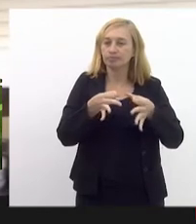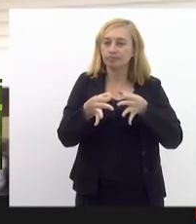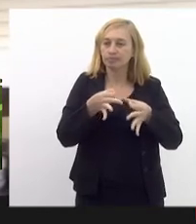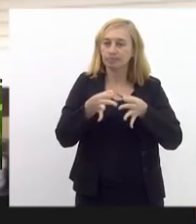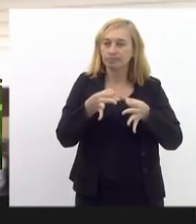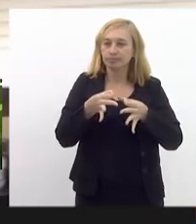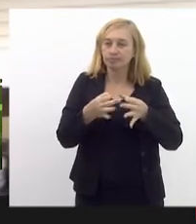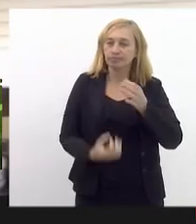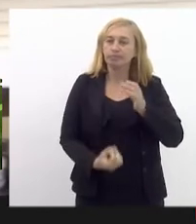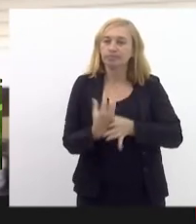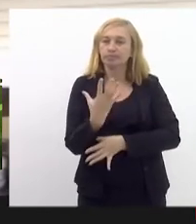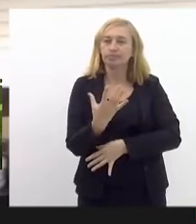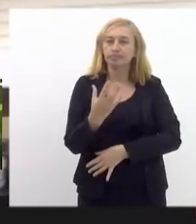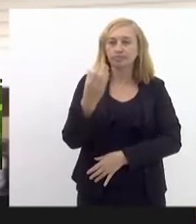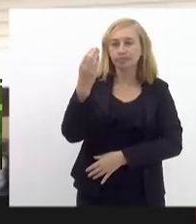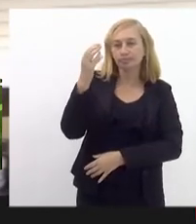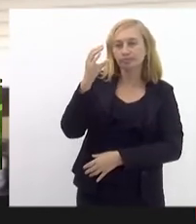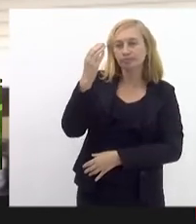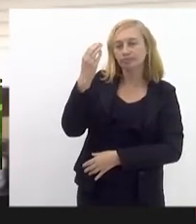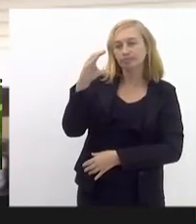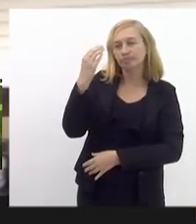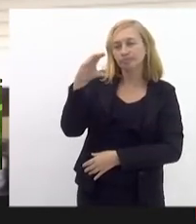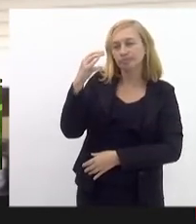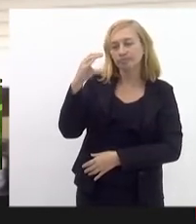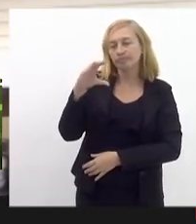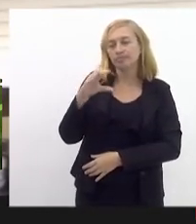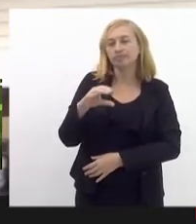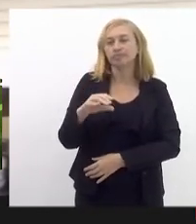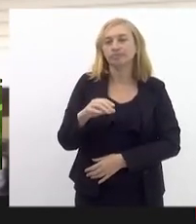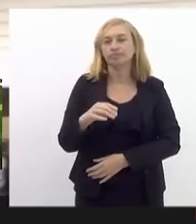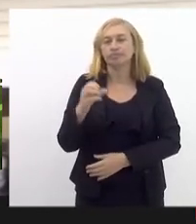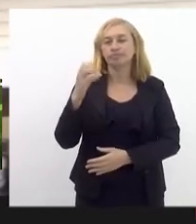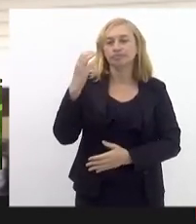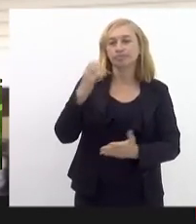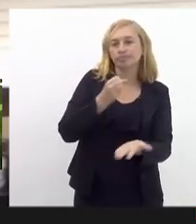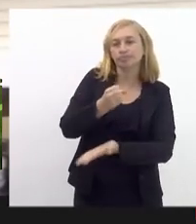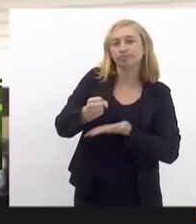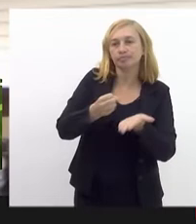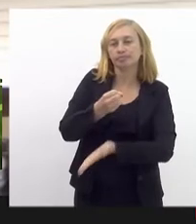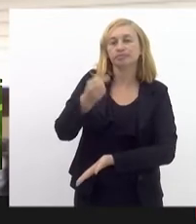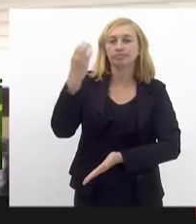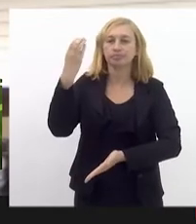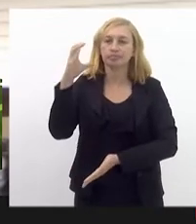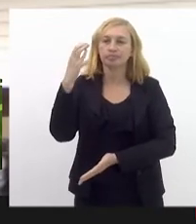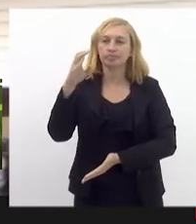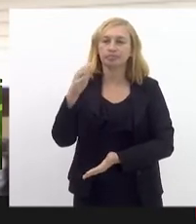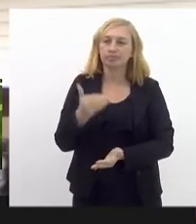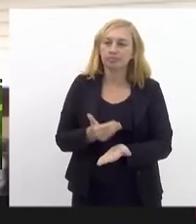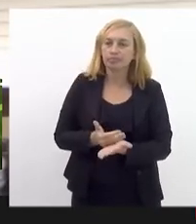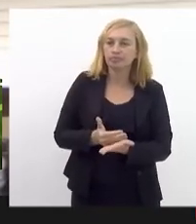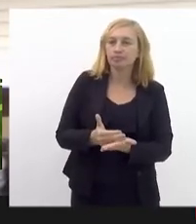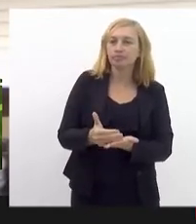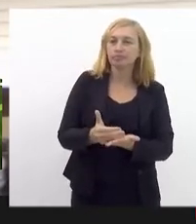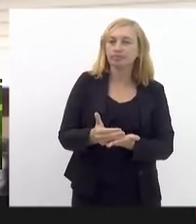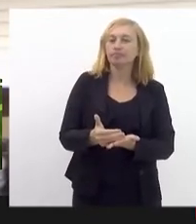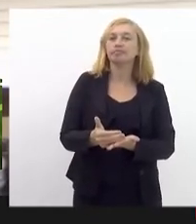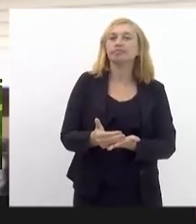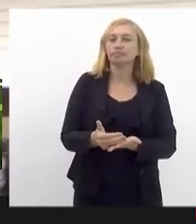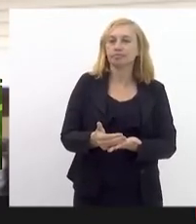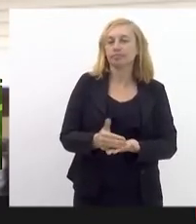da produção de conhecimento atendida, né? E a ciência básica está ali na árvore, né? É a raiz